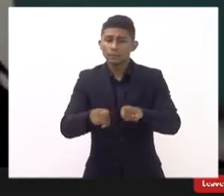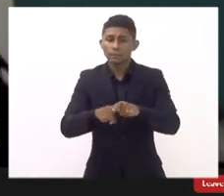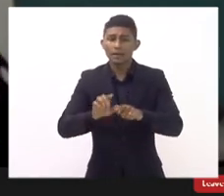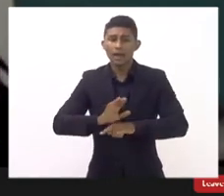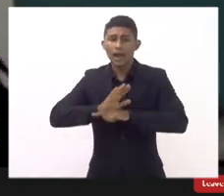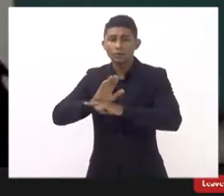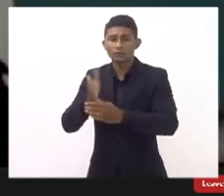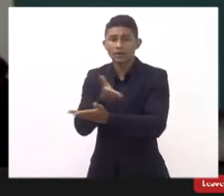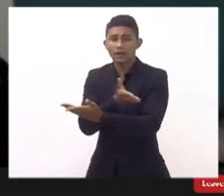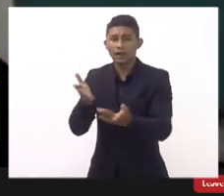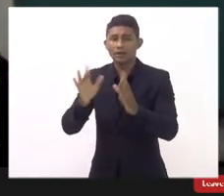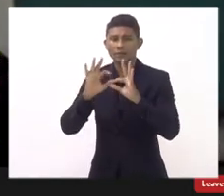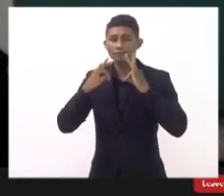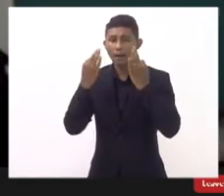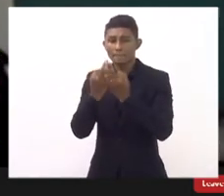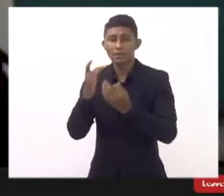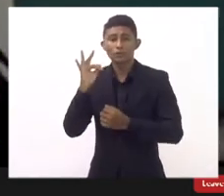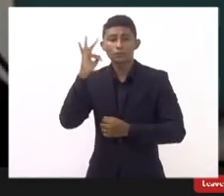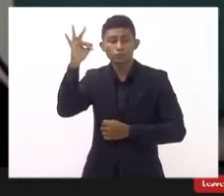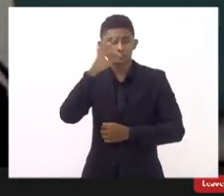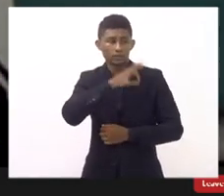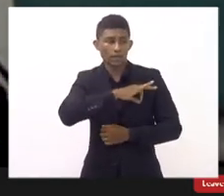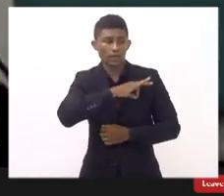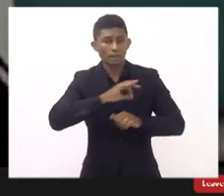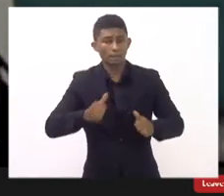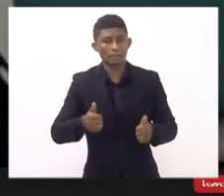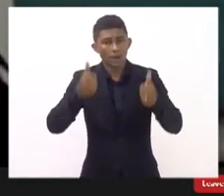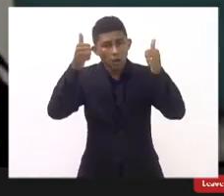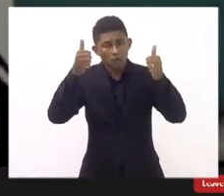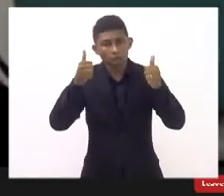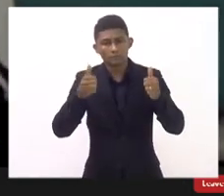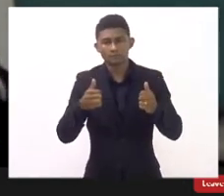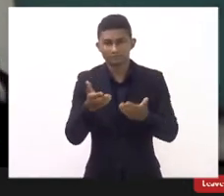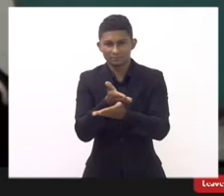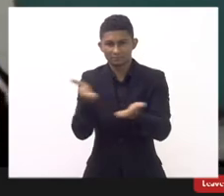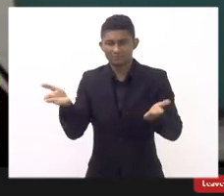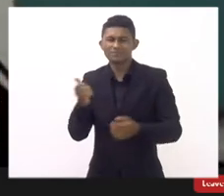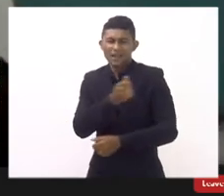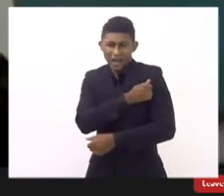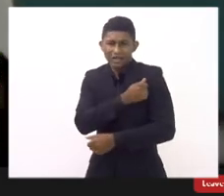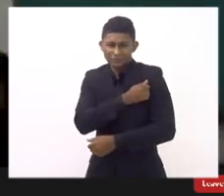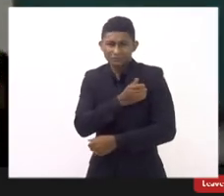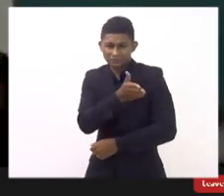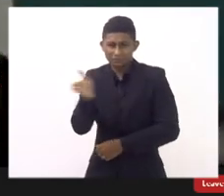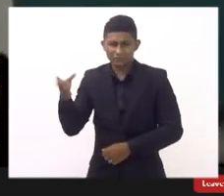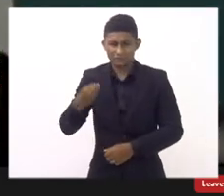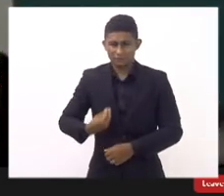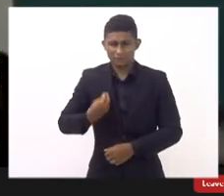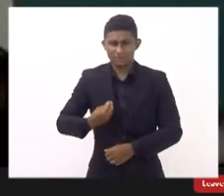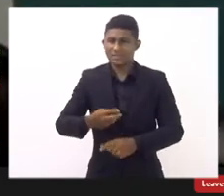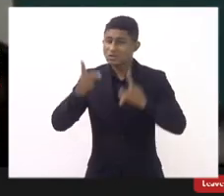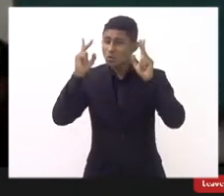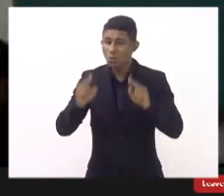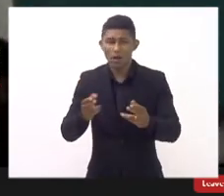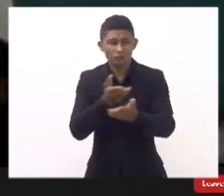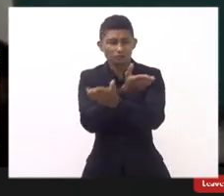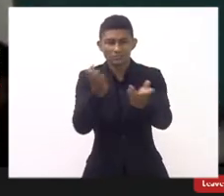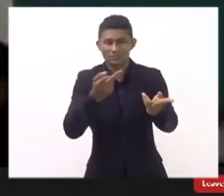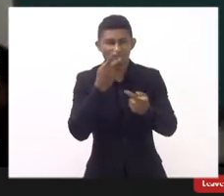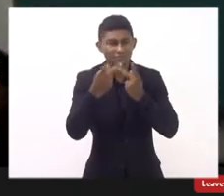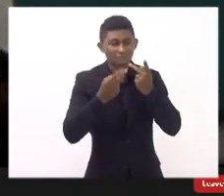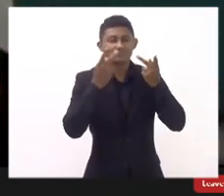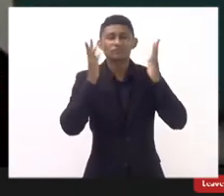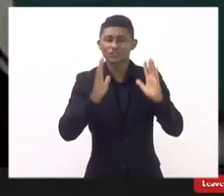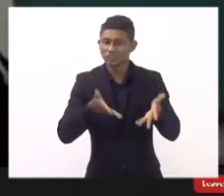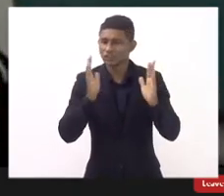dessas famílias, né? A realidade dos nossos estudantes é muito parecida com a de todos aqui apresentados, então não